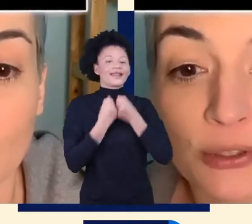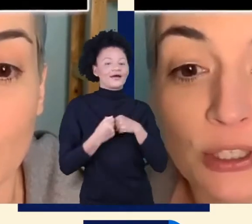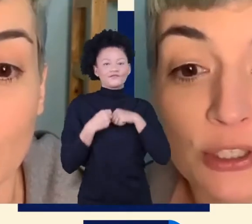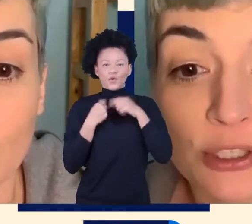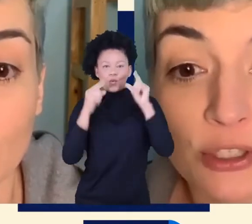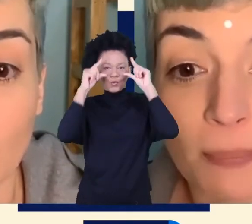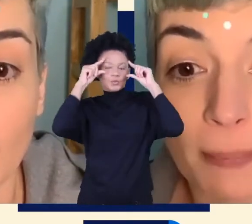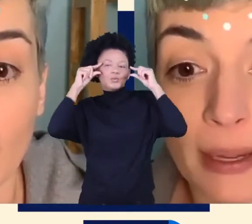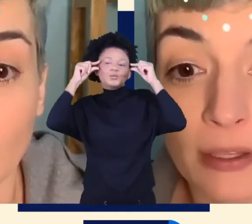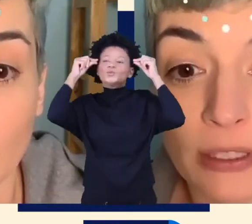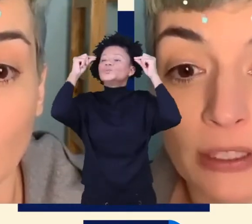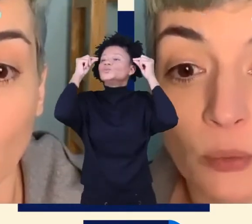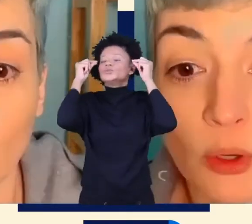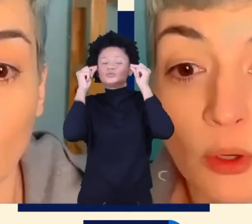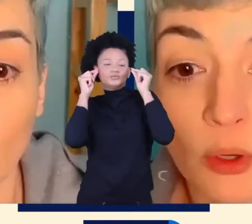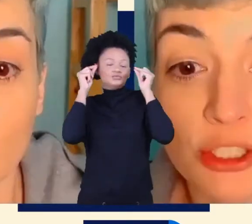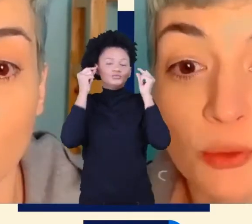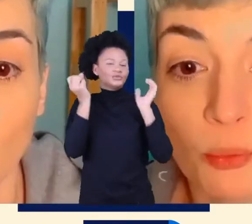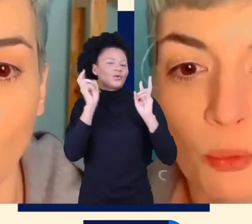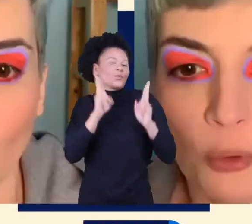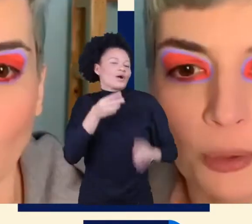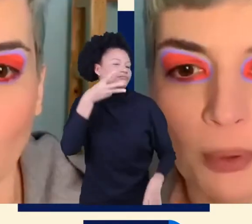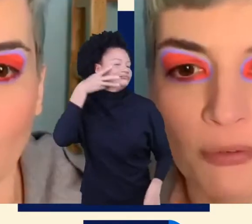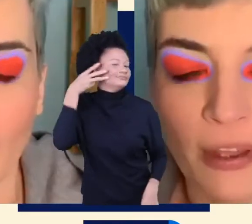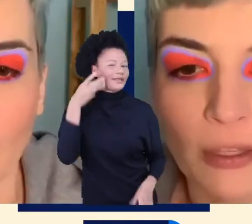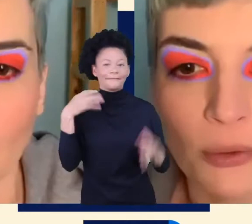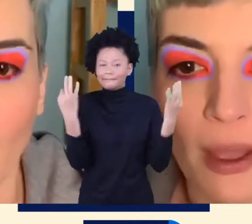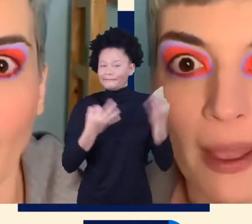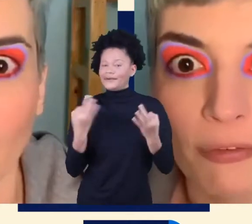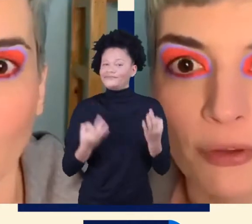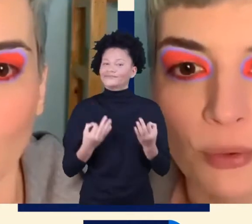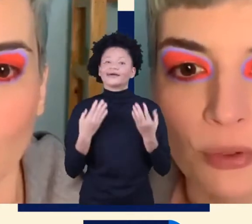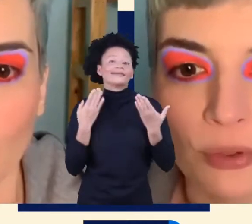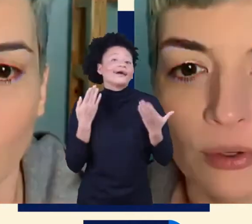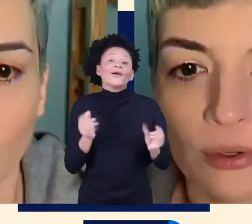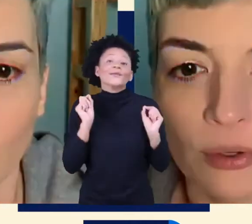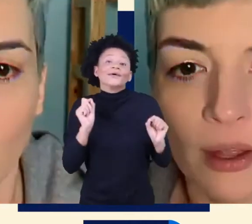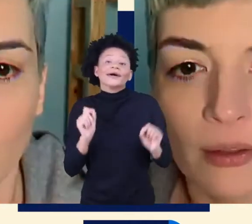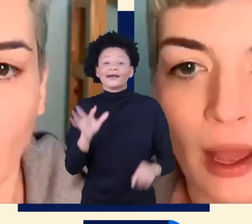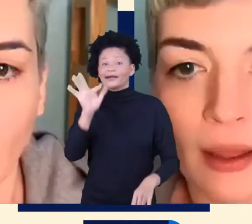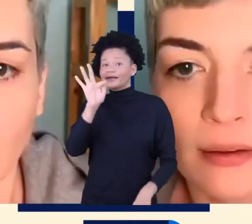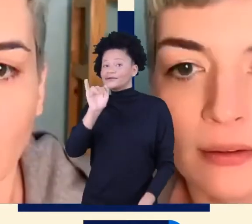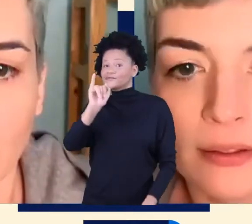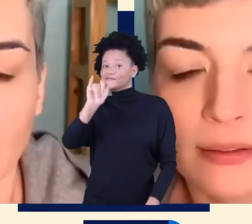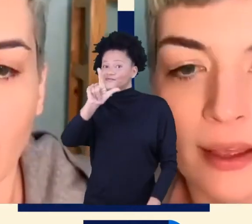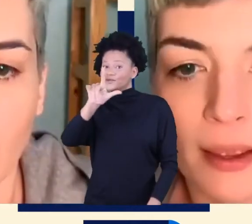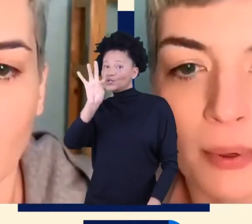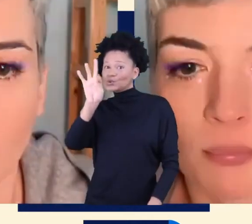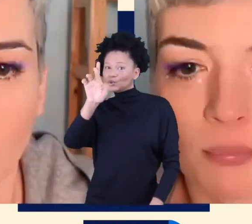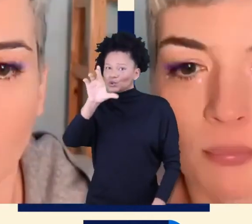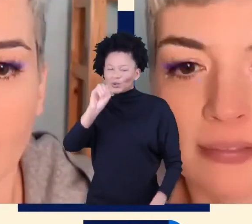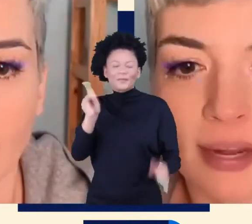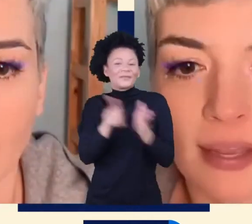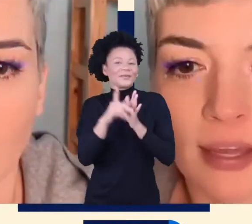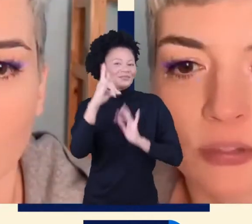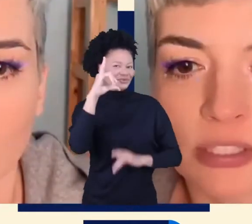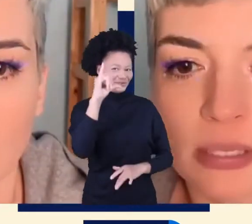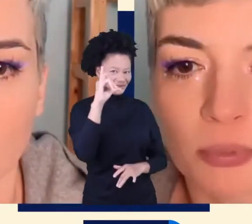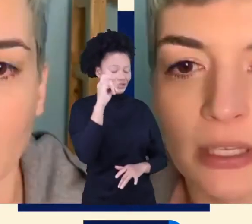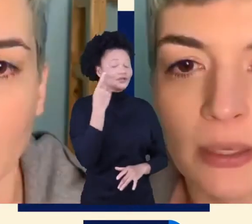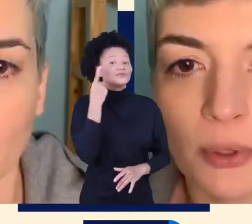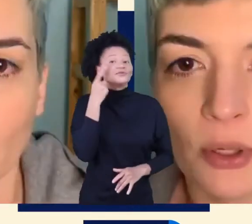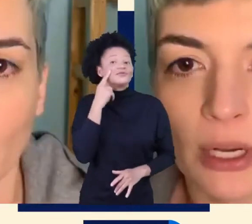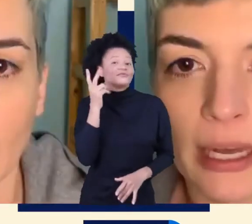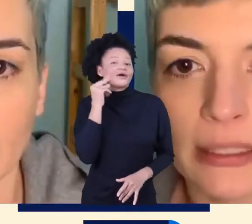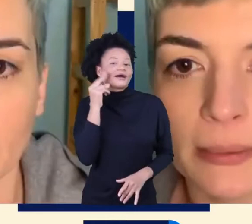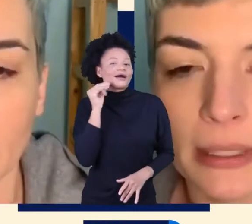de gatinho, deixa eu ver, eu tinha preparado aqui. O olho de gatinho muito perfeito é filtro, tá? Saibam. Cadê? Será que a Carol já